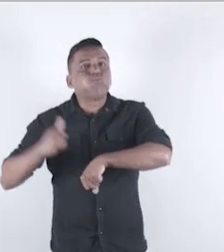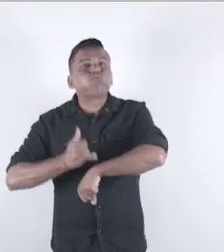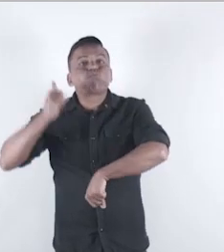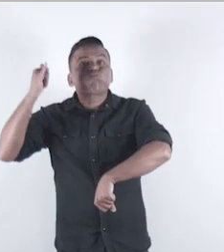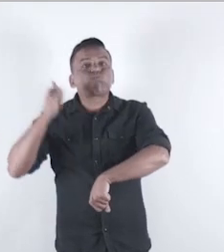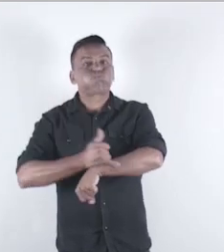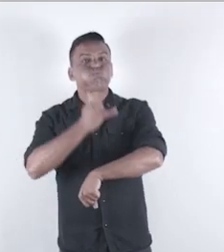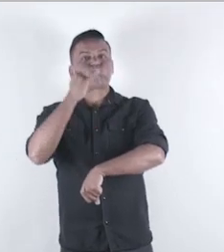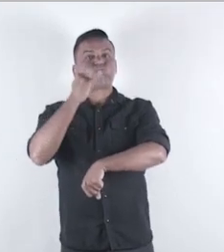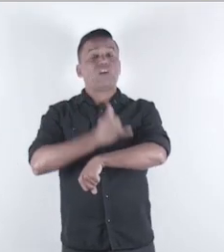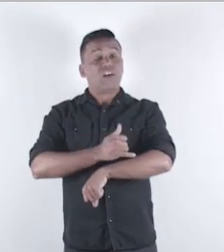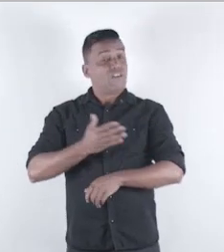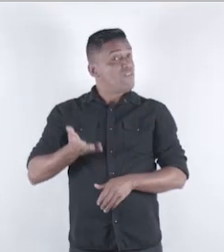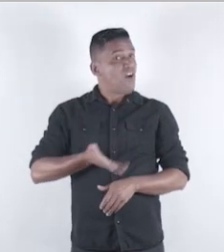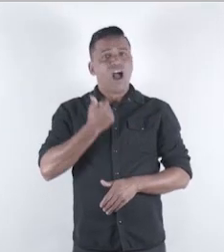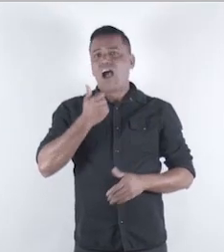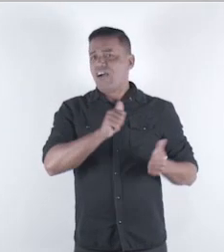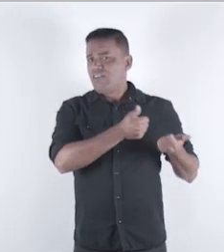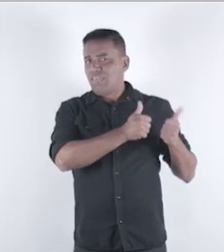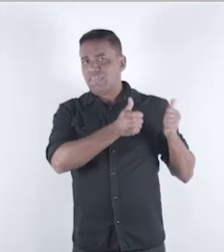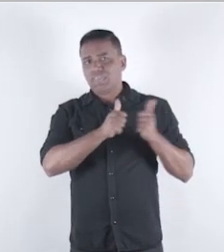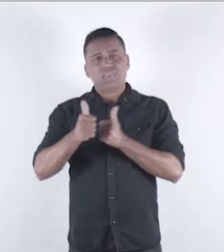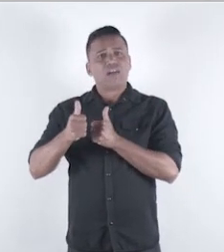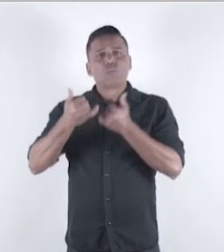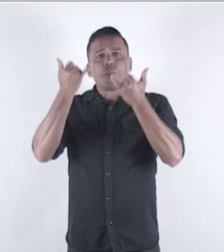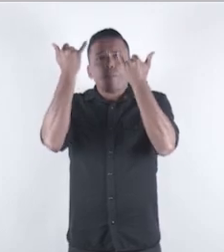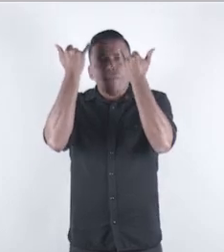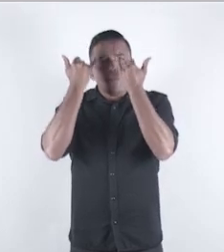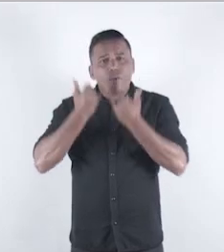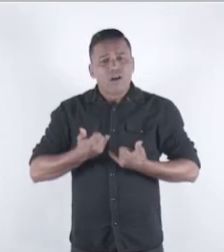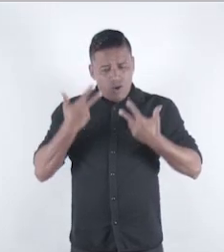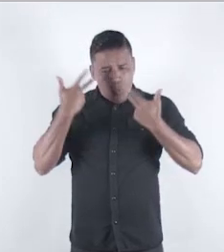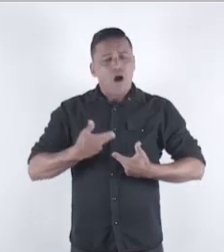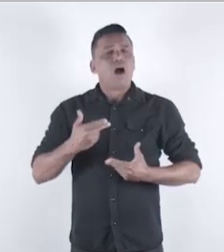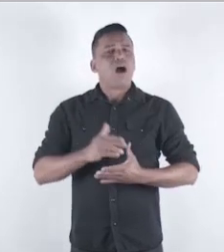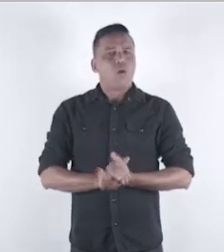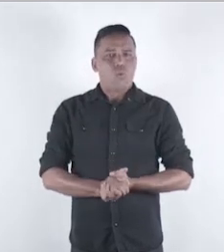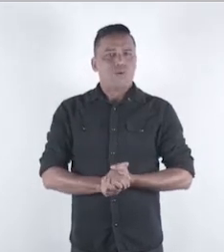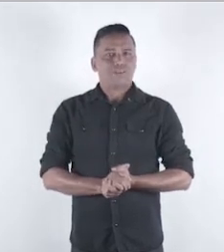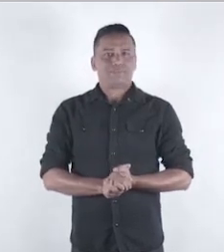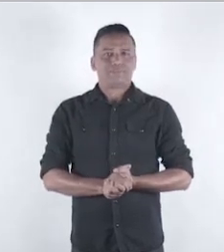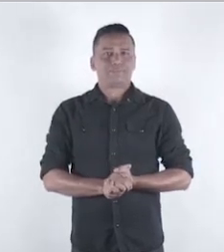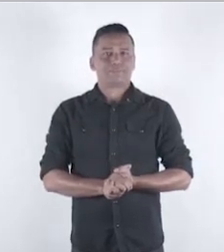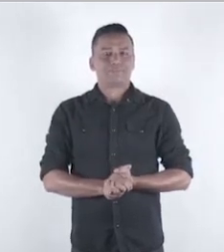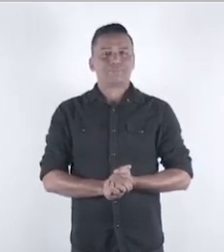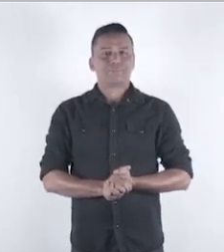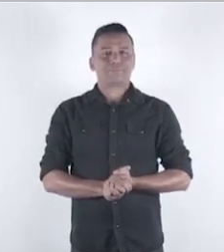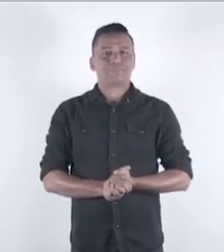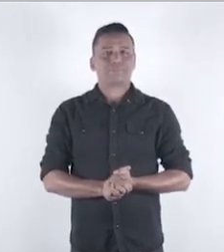pançuda. Continue andando se quiser ficar fininha como eu.